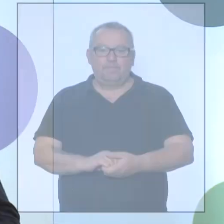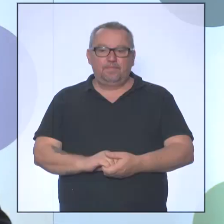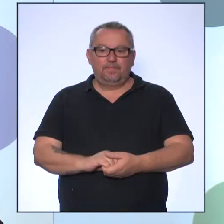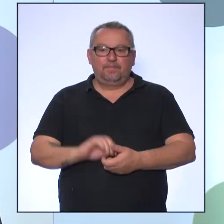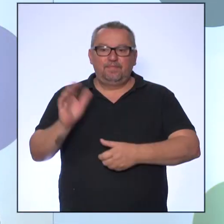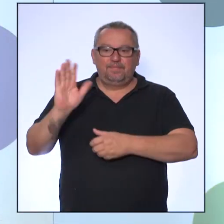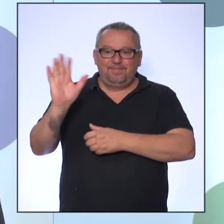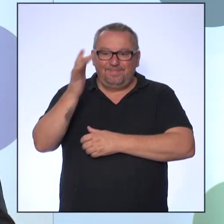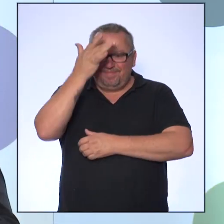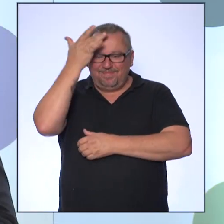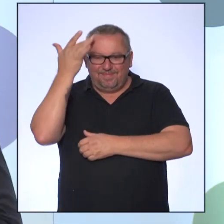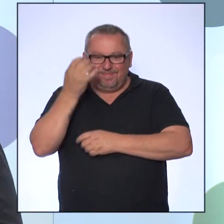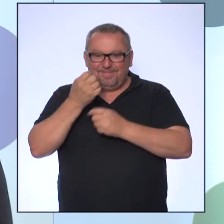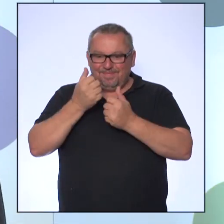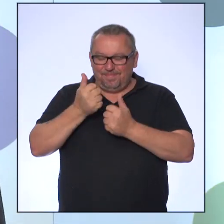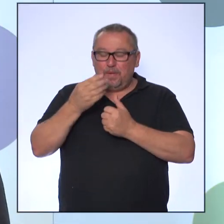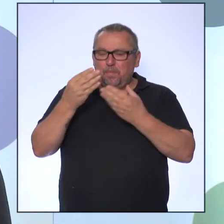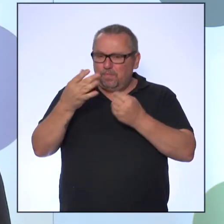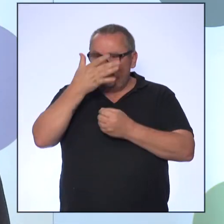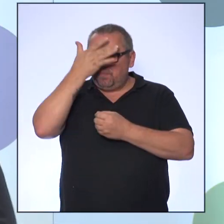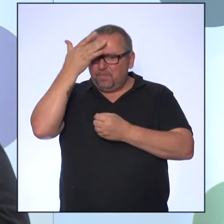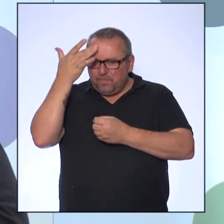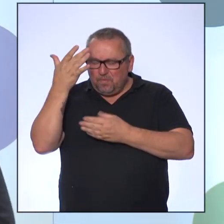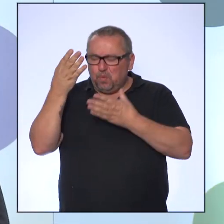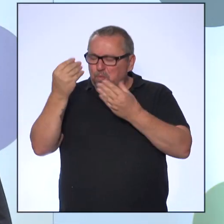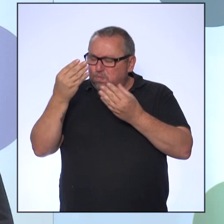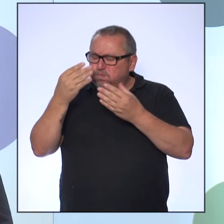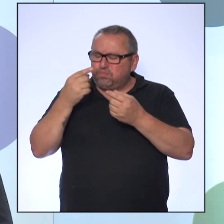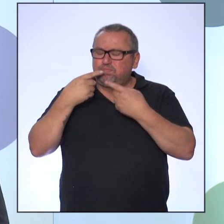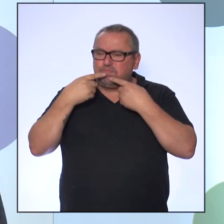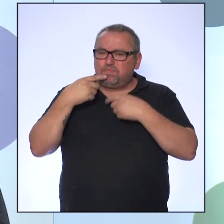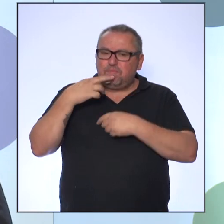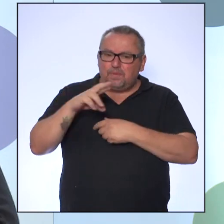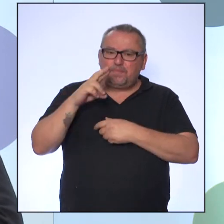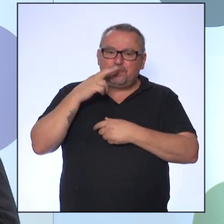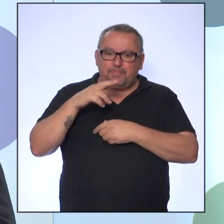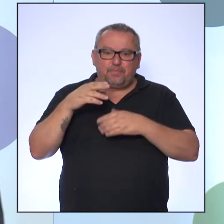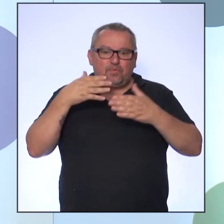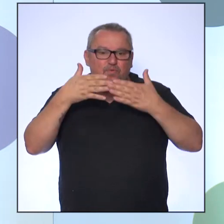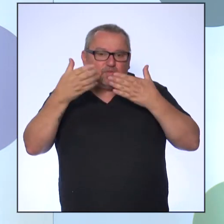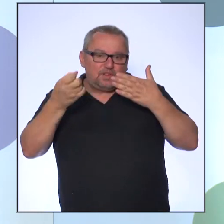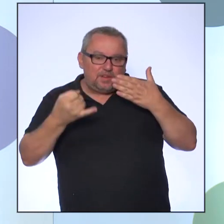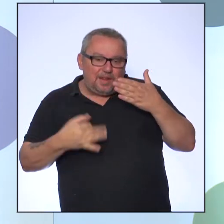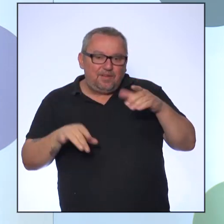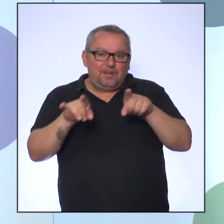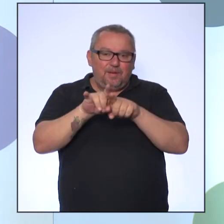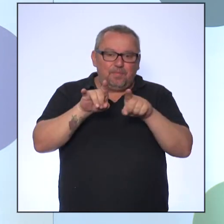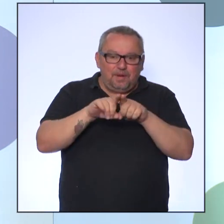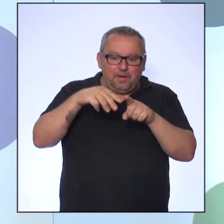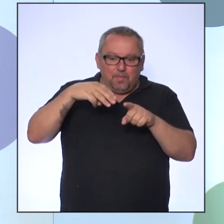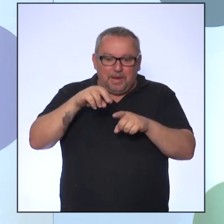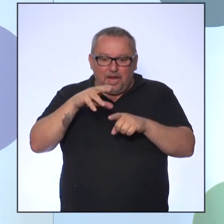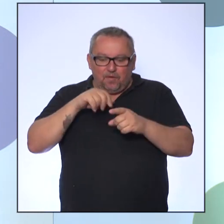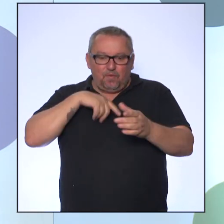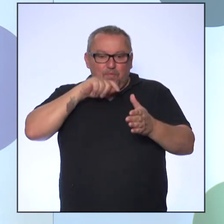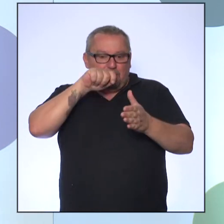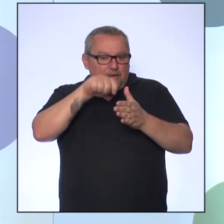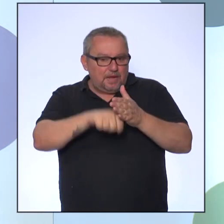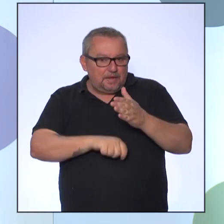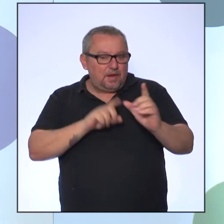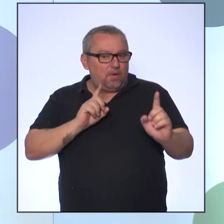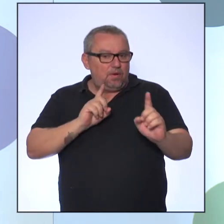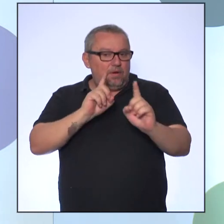Olá, pessoal, tudo bem? Muita gente aqui respondendo no chat. O Marcos falou que era para cadastrar o cliente, assim